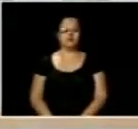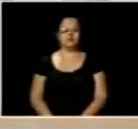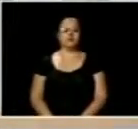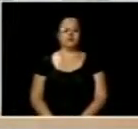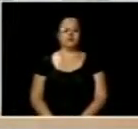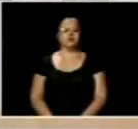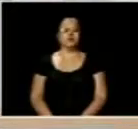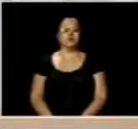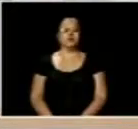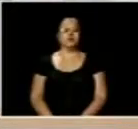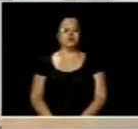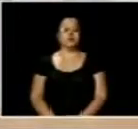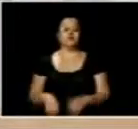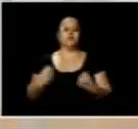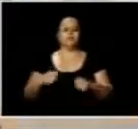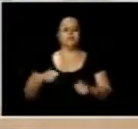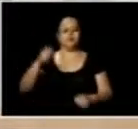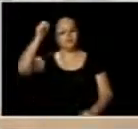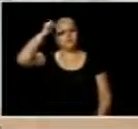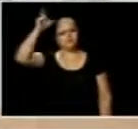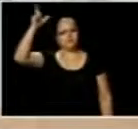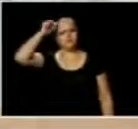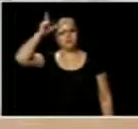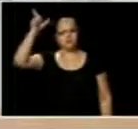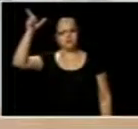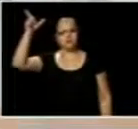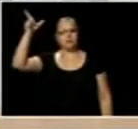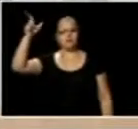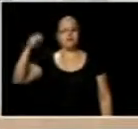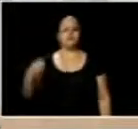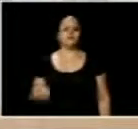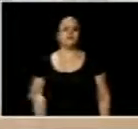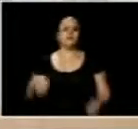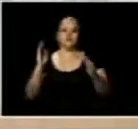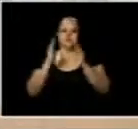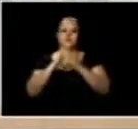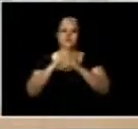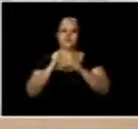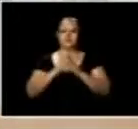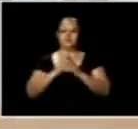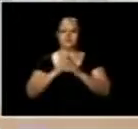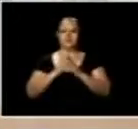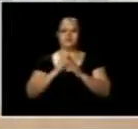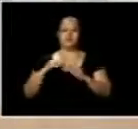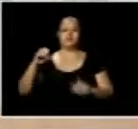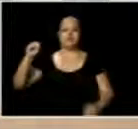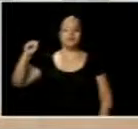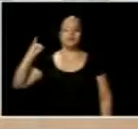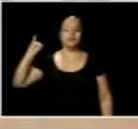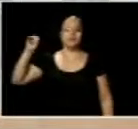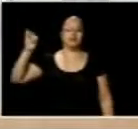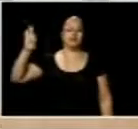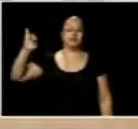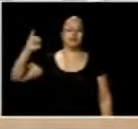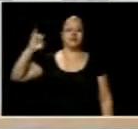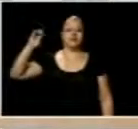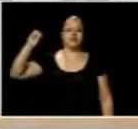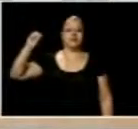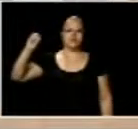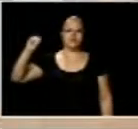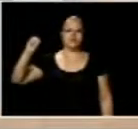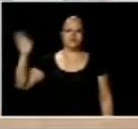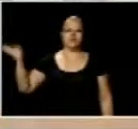volta. Porque se for na casa do sítio do Pica-Pau Amarelo, nunca mais volta lá. Não tem estrutura. Se for na festa